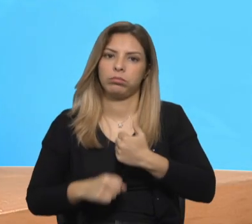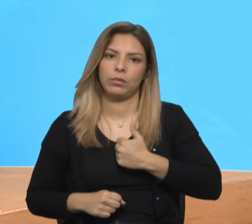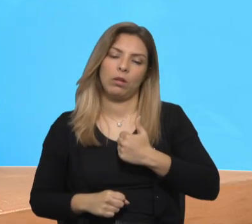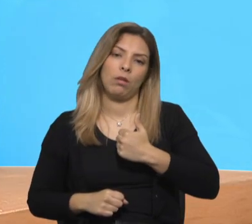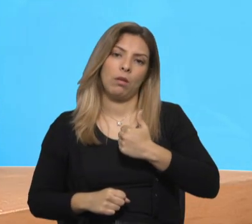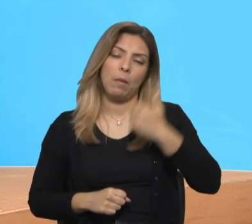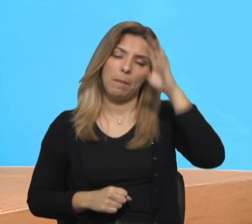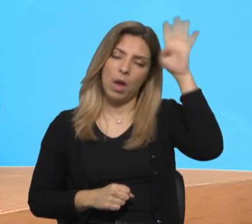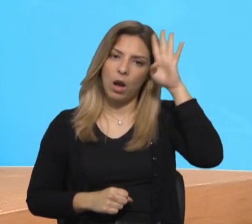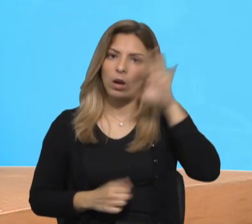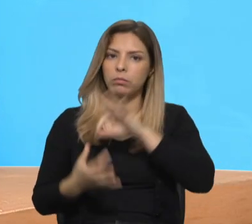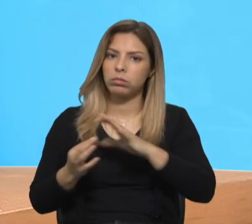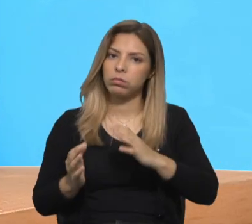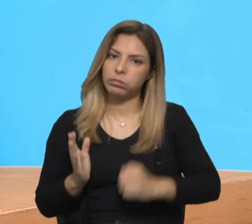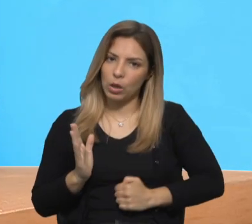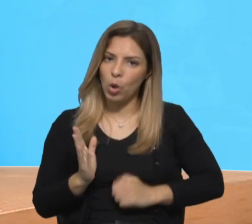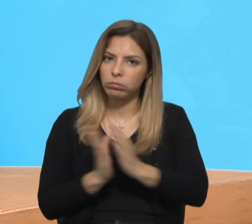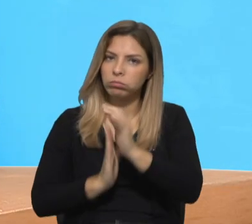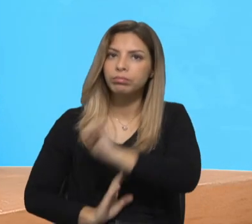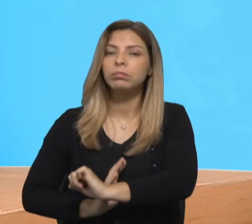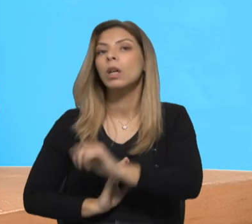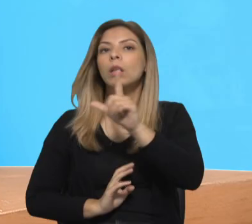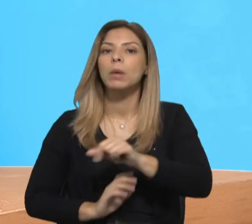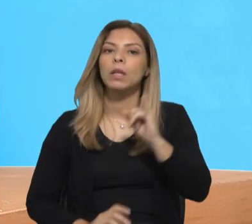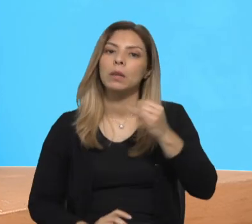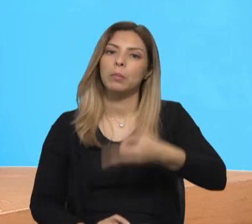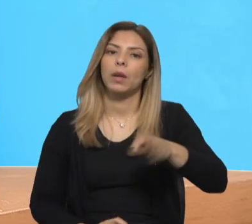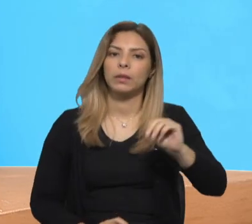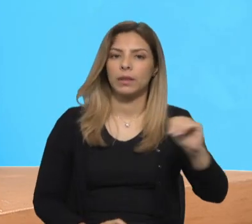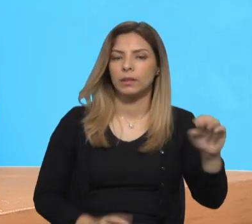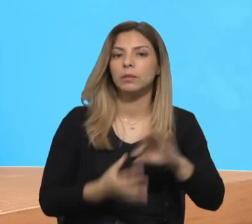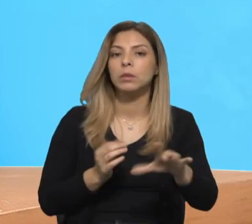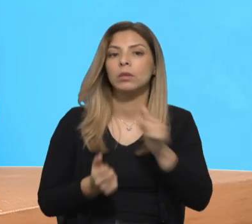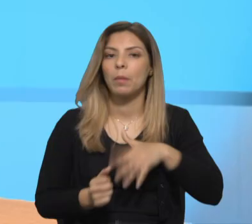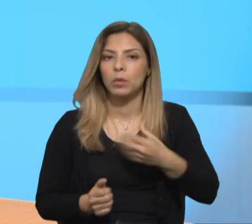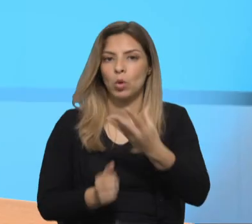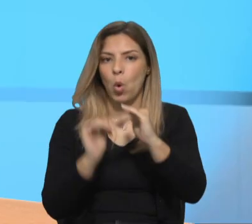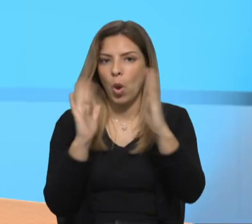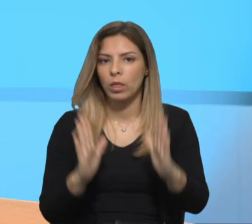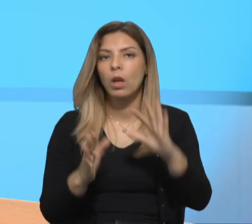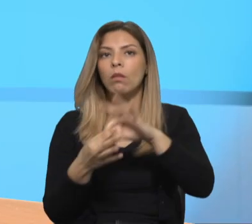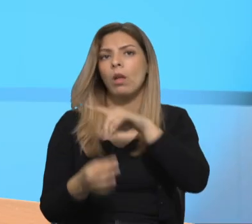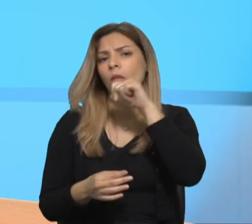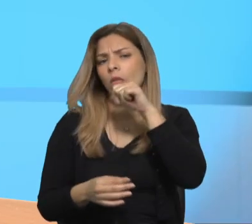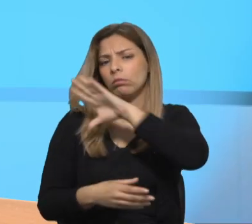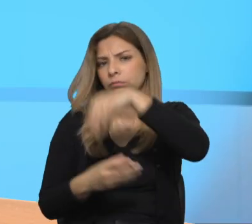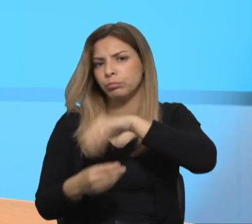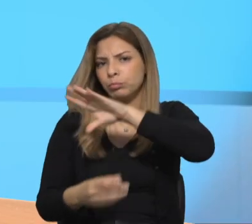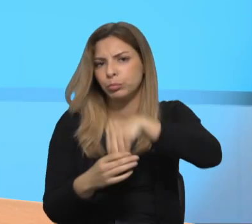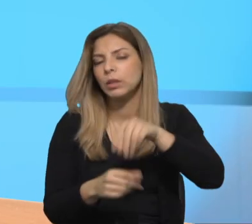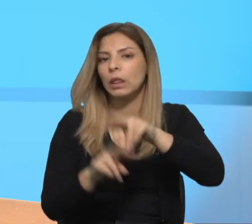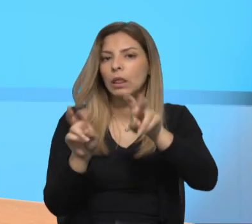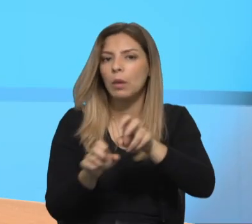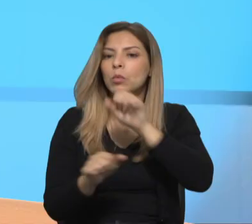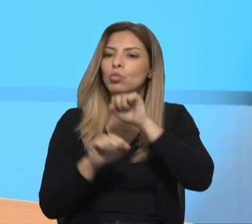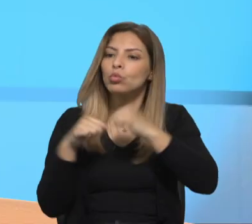também diretor do Departamento Diocesano das IPSS Canónicas e Misericórdias. Portanto, um envolvimento atual nestes temas